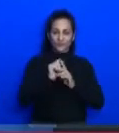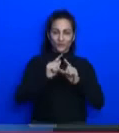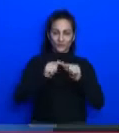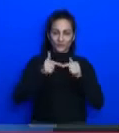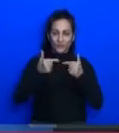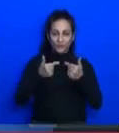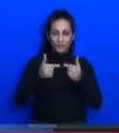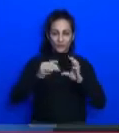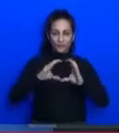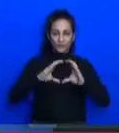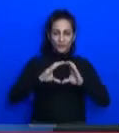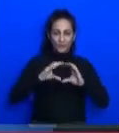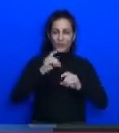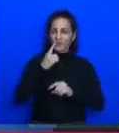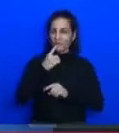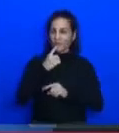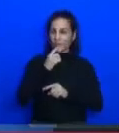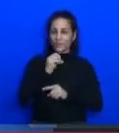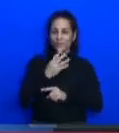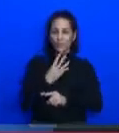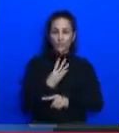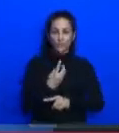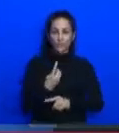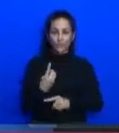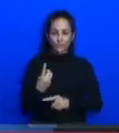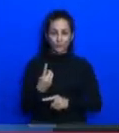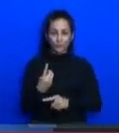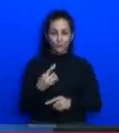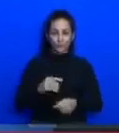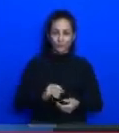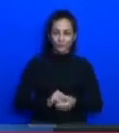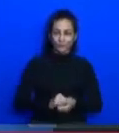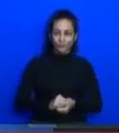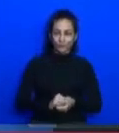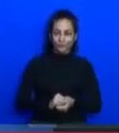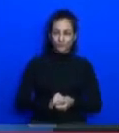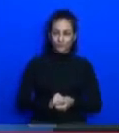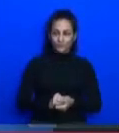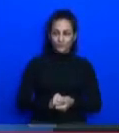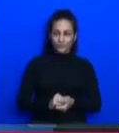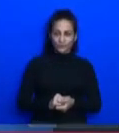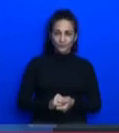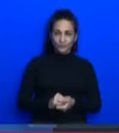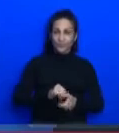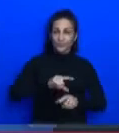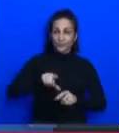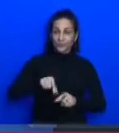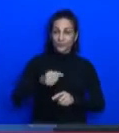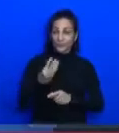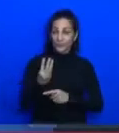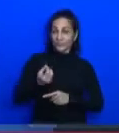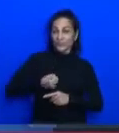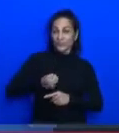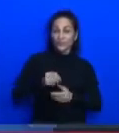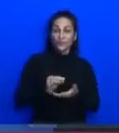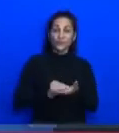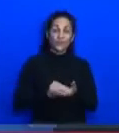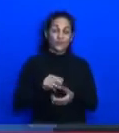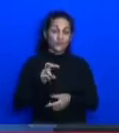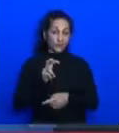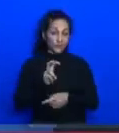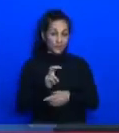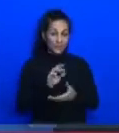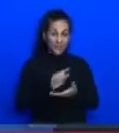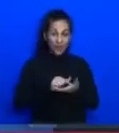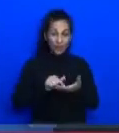sorte chegando. Bola vermelha 41, vermelha número 41. Foram sorteados 3 números, faltam